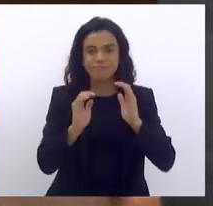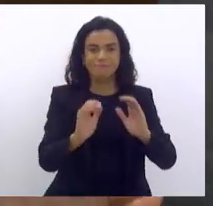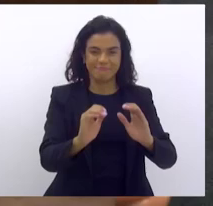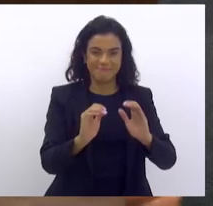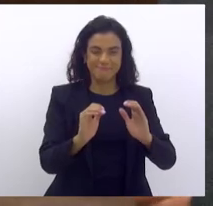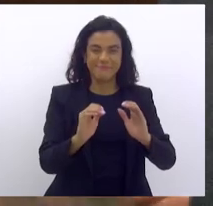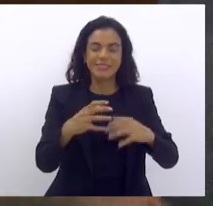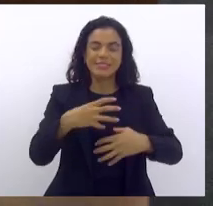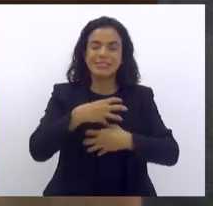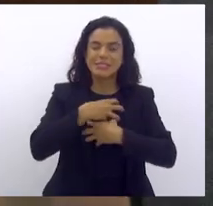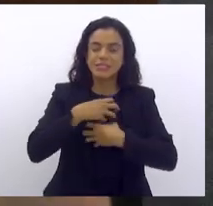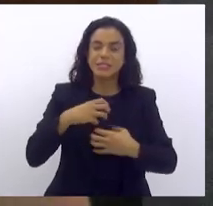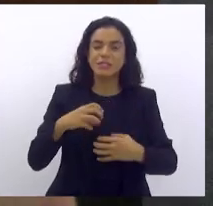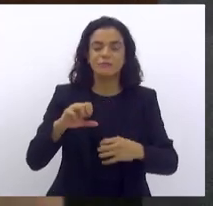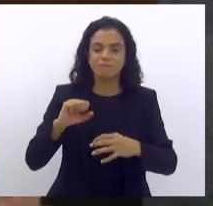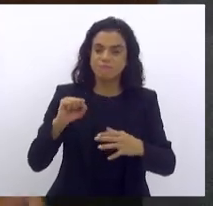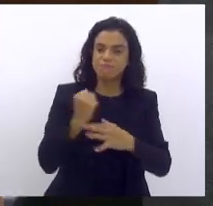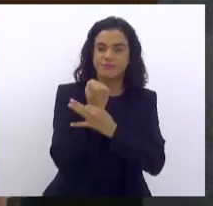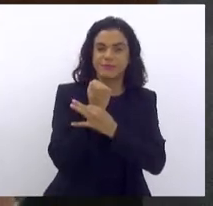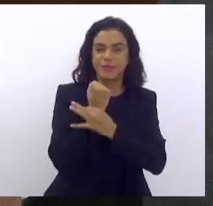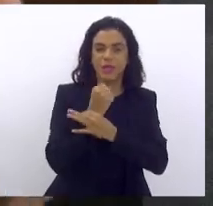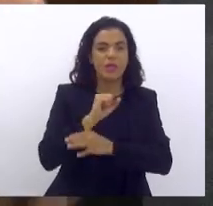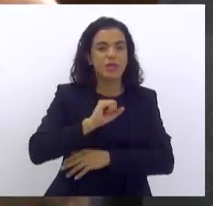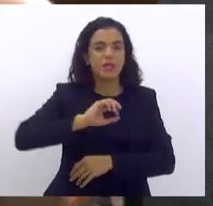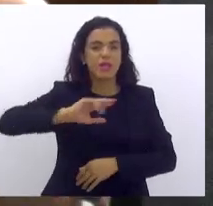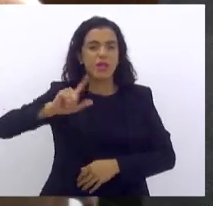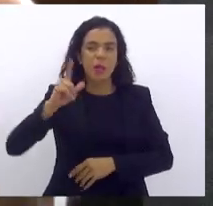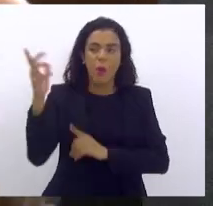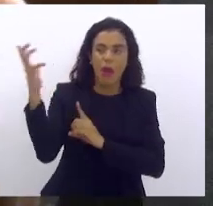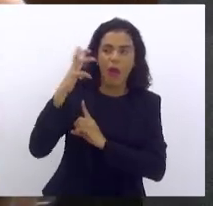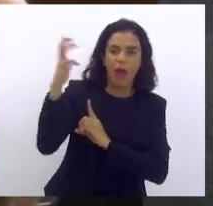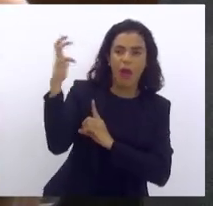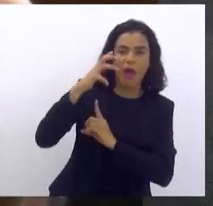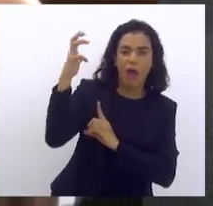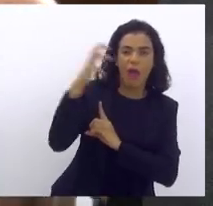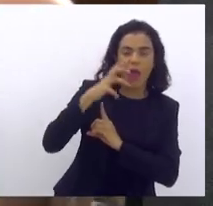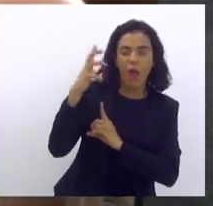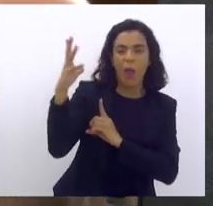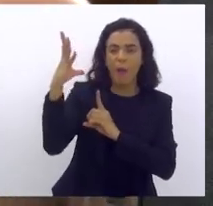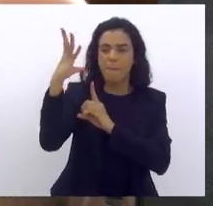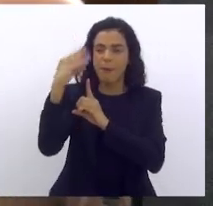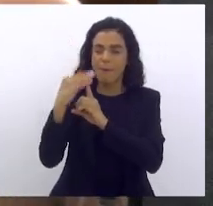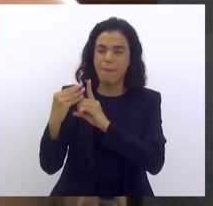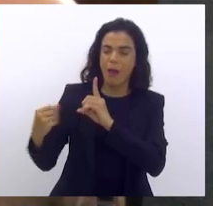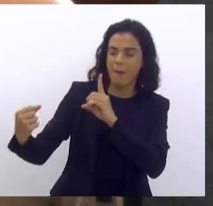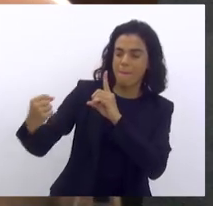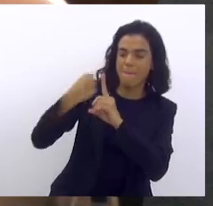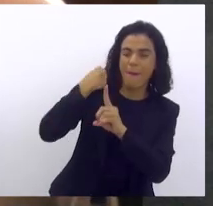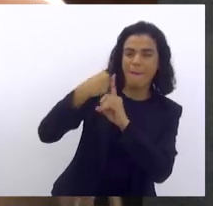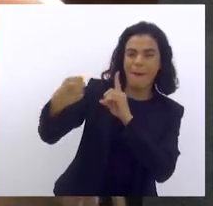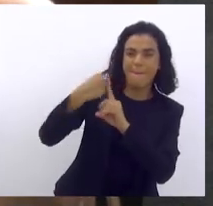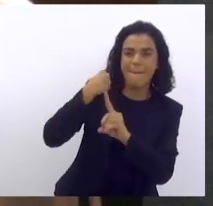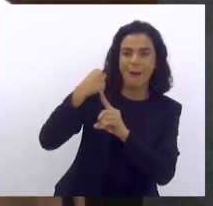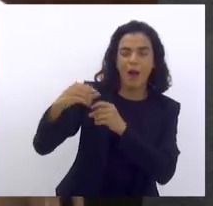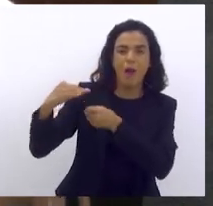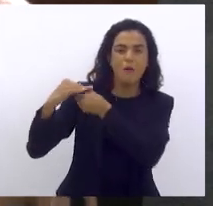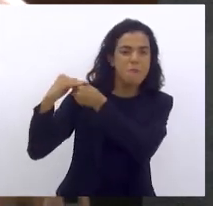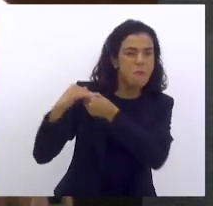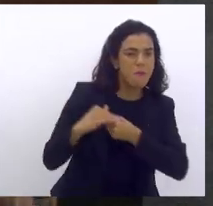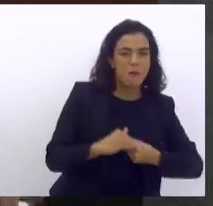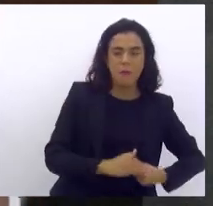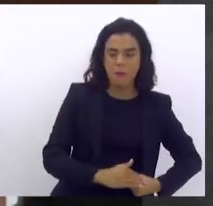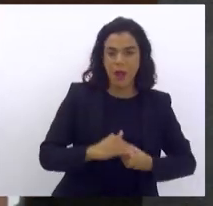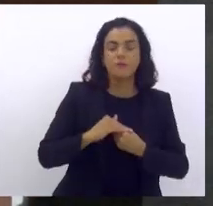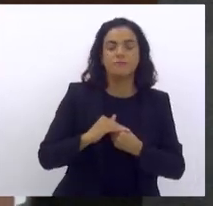e se sentirem seguras e não importunadas sexualmente, não violentadas, não hostilizadas